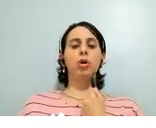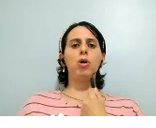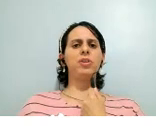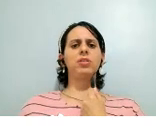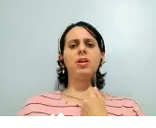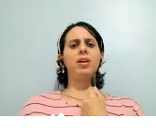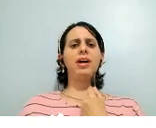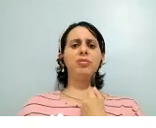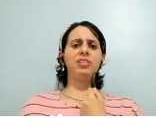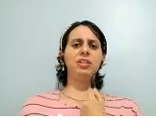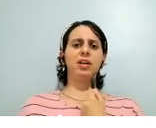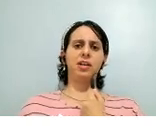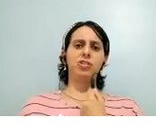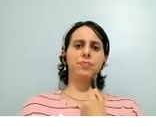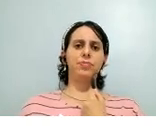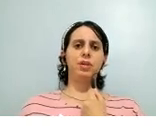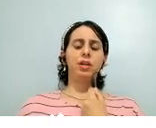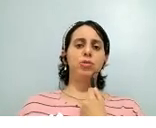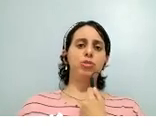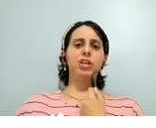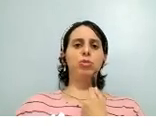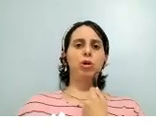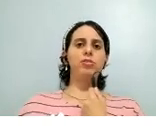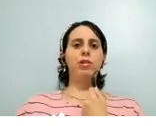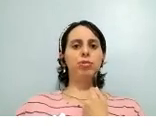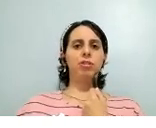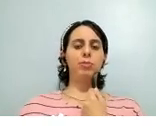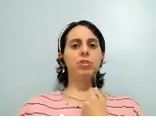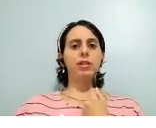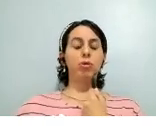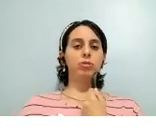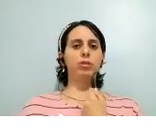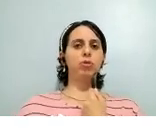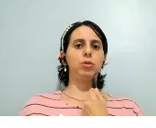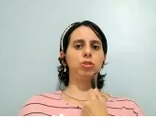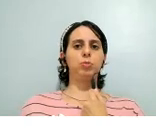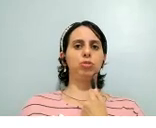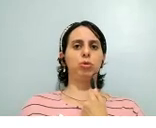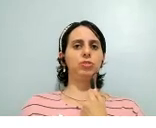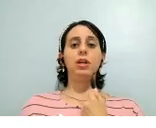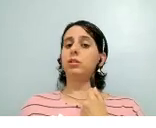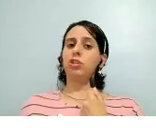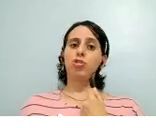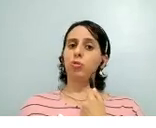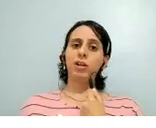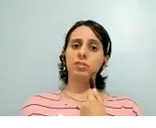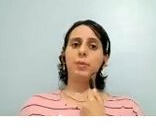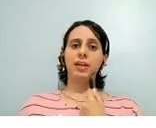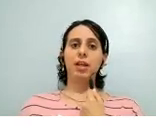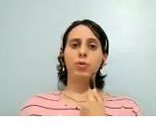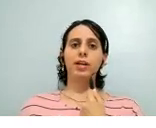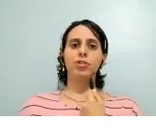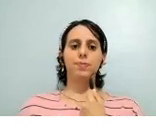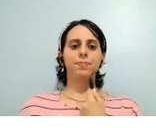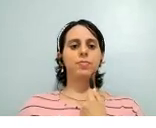os sintomas lá no fim da tarde. E o dia todo, né, nós ficamos ali em contato com outras pessoas. Então, a gente nunca sabe